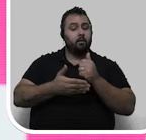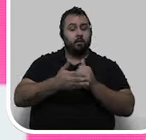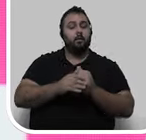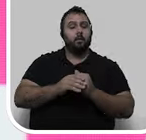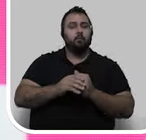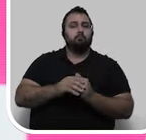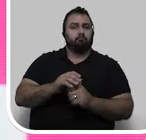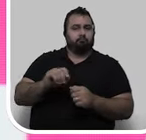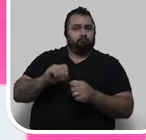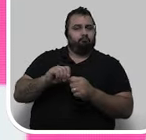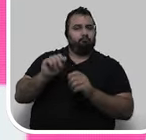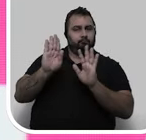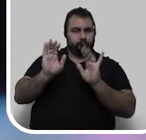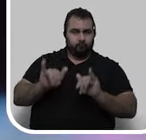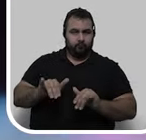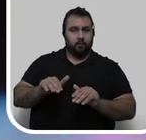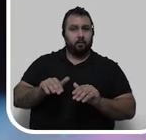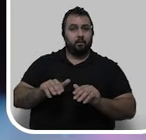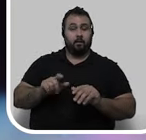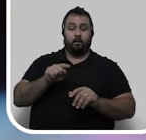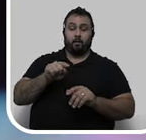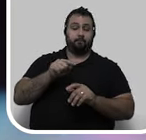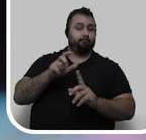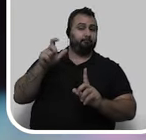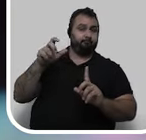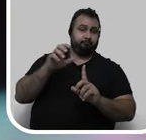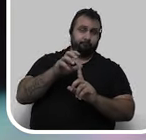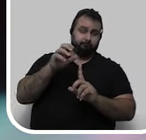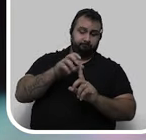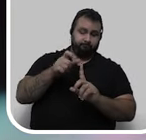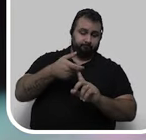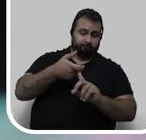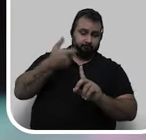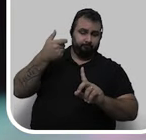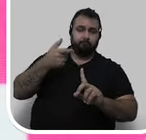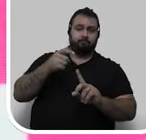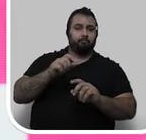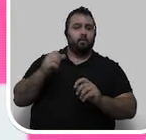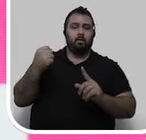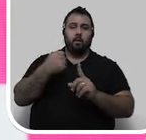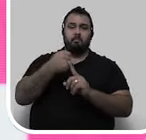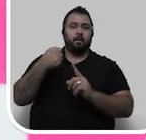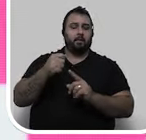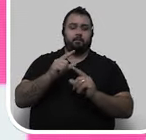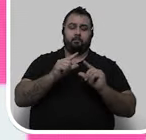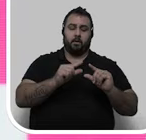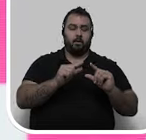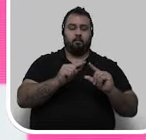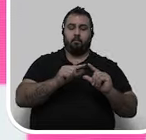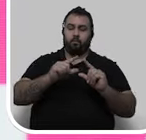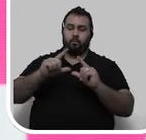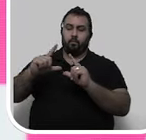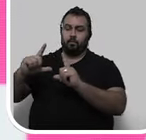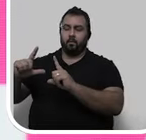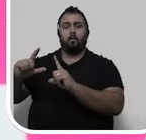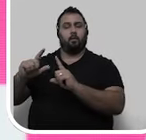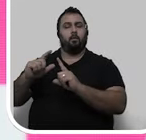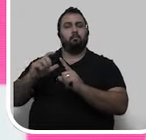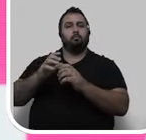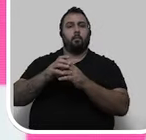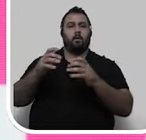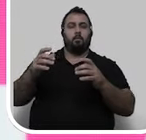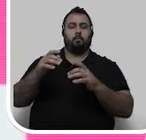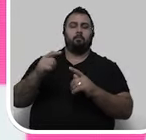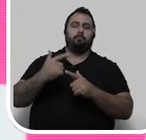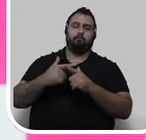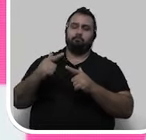a probabilidade de que um ataque ou um incidente pequeno cause um impacto muito grande é maior. Né? Eu costumo